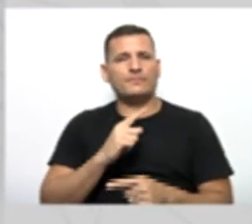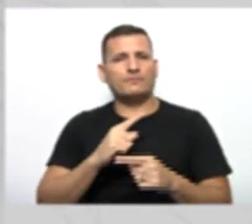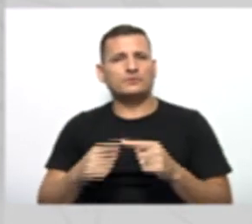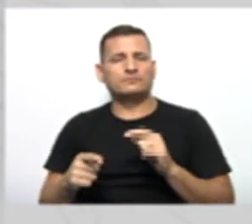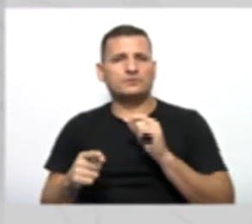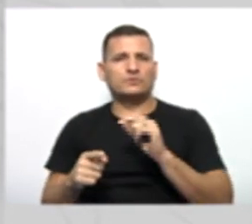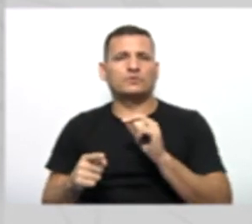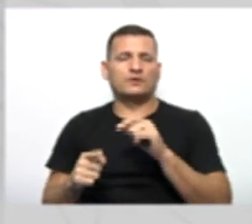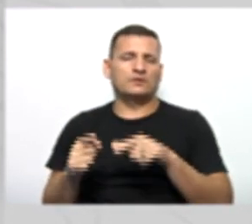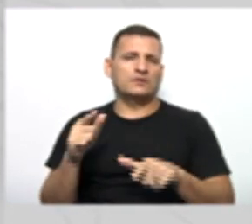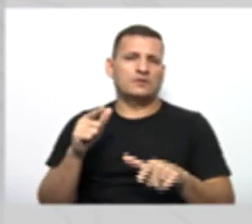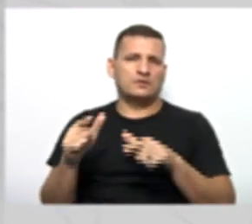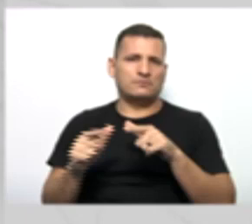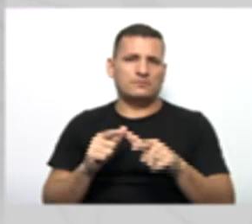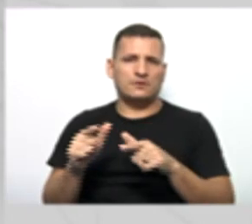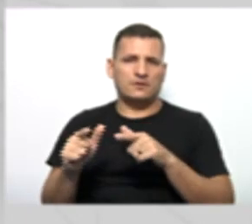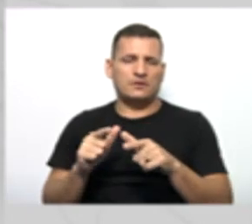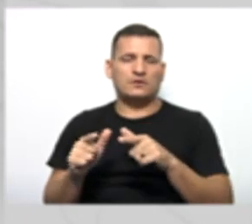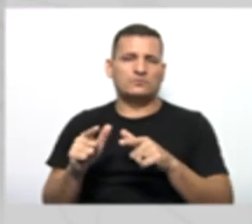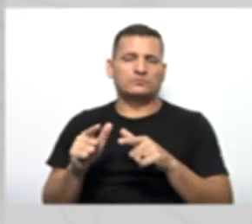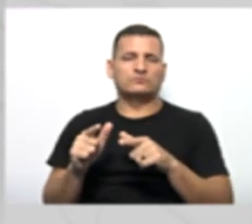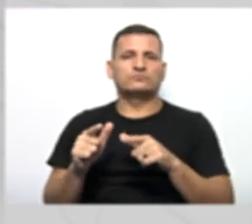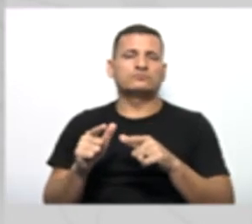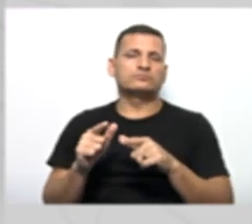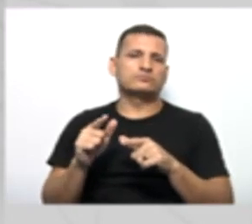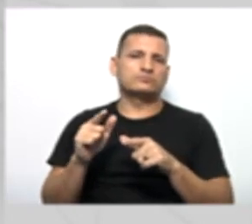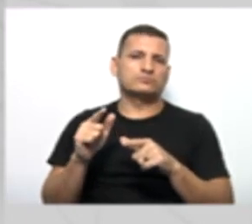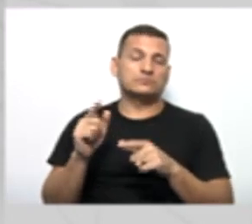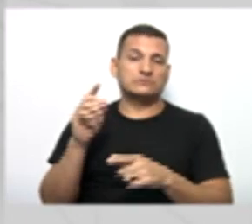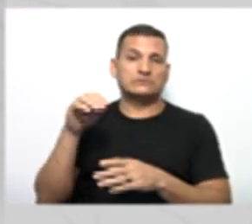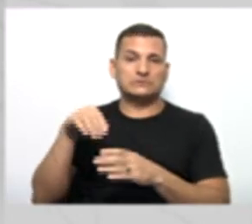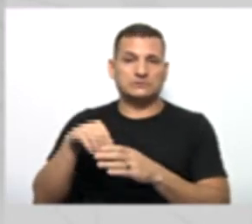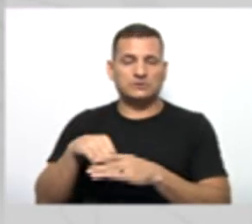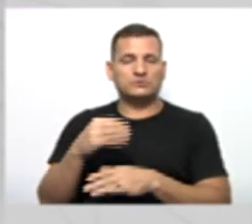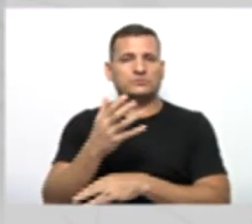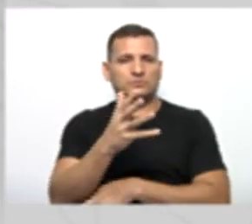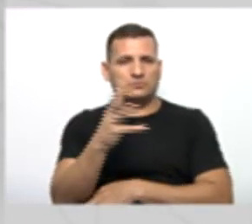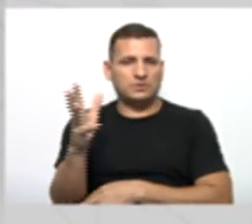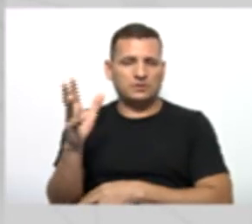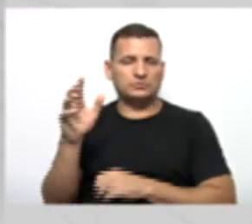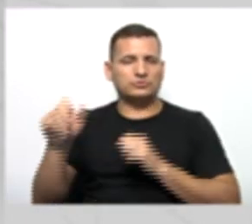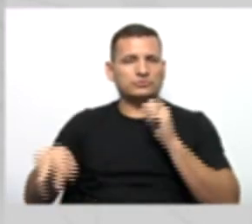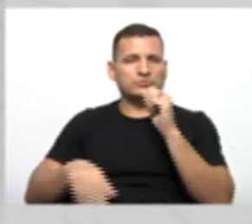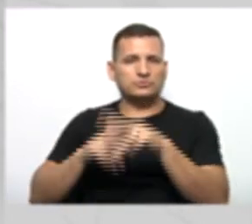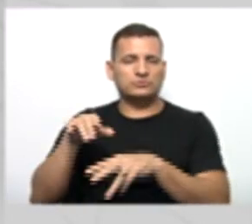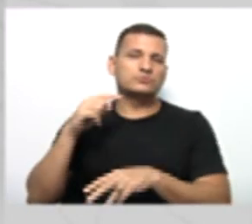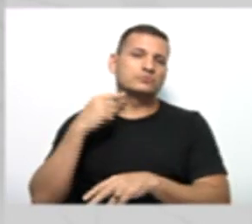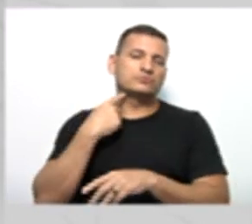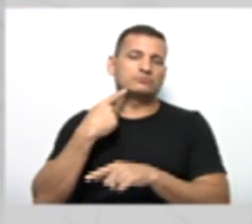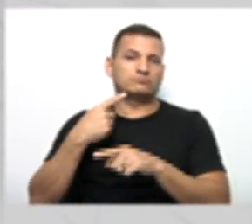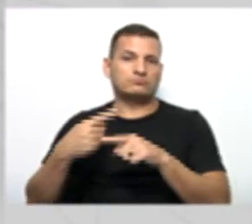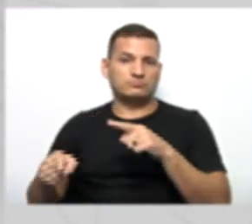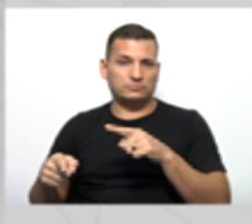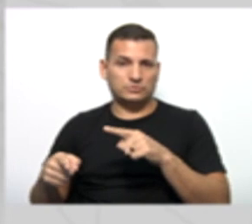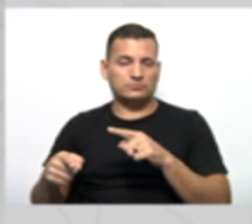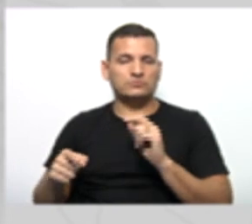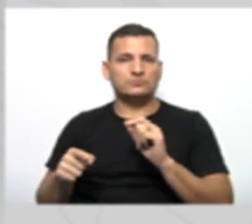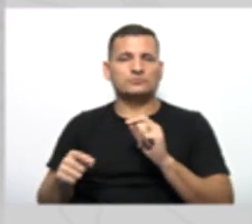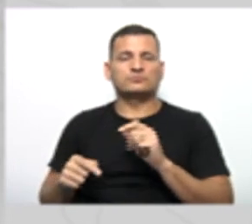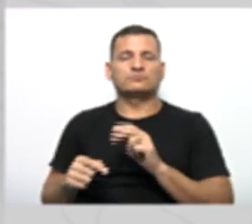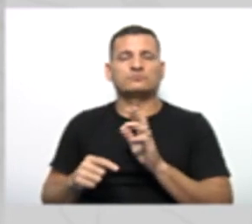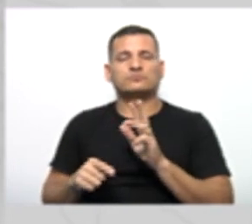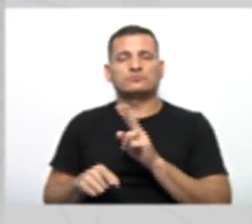atividades potencialmente poluidoras sejam desenvolvidas, contribuindo para a